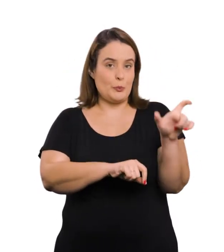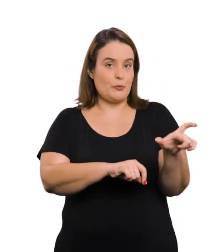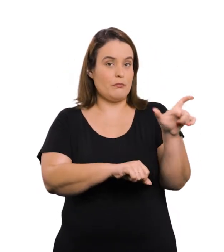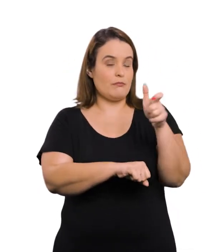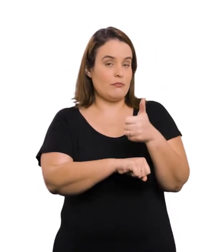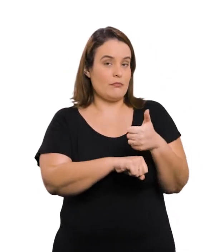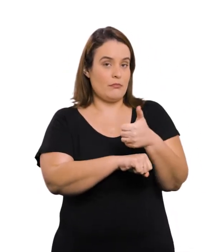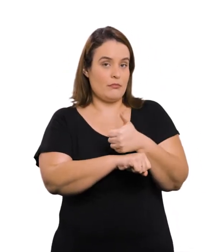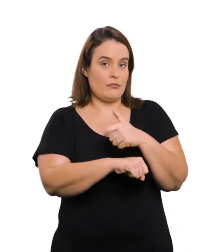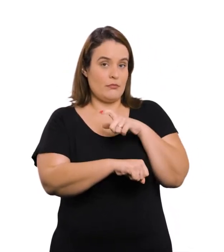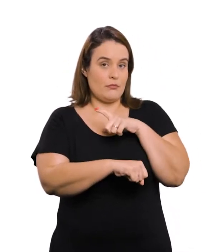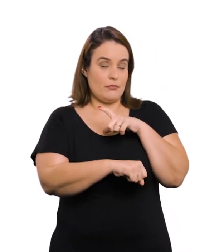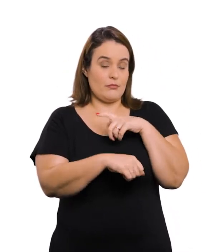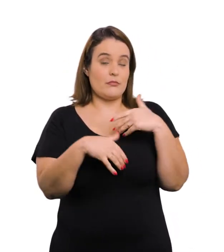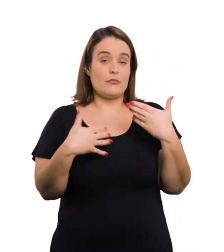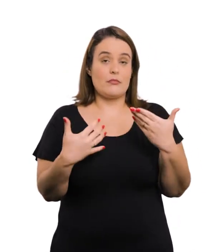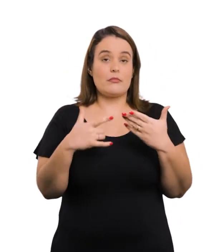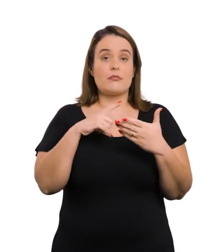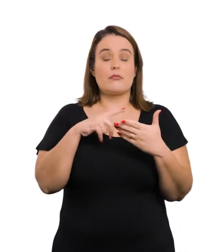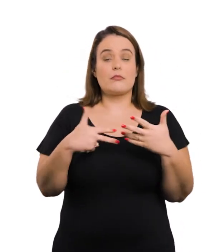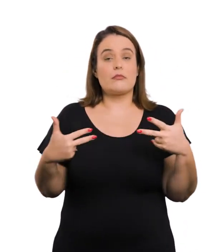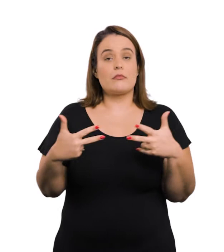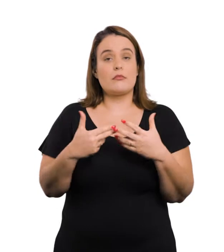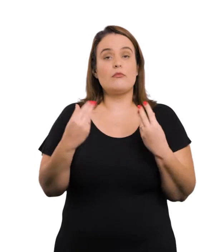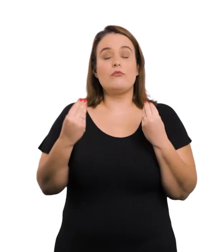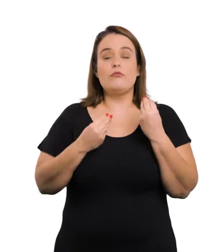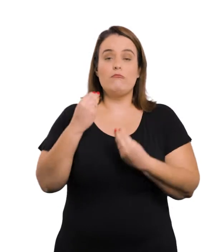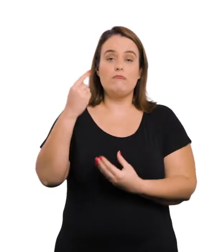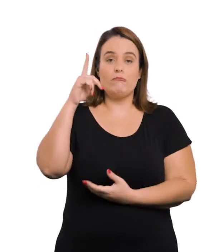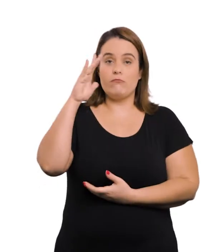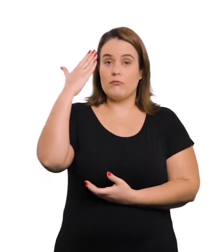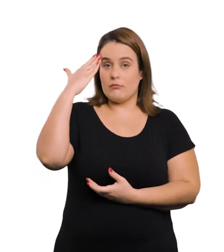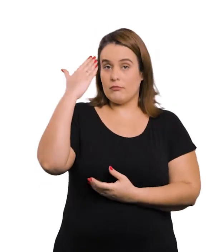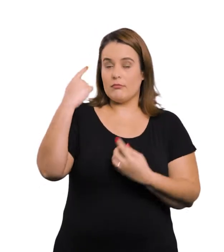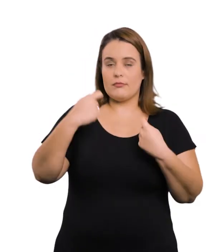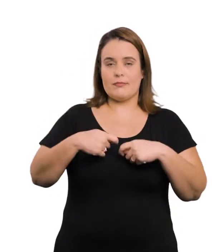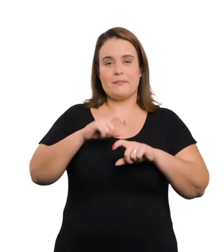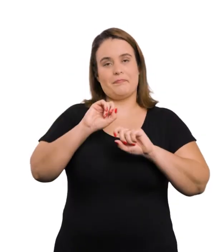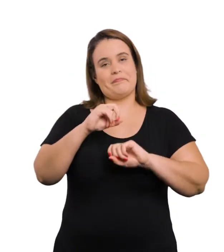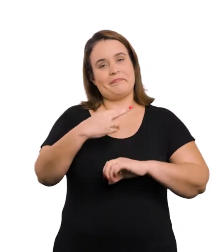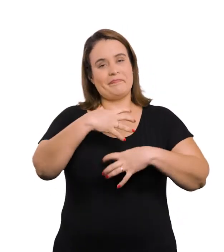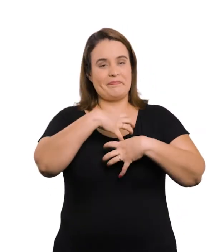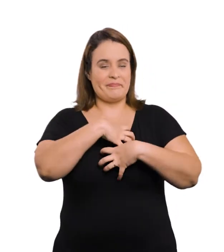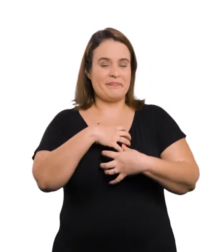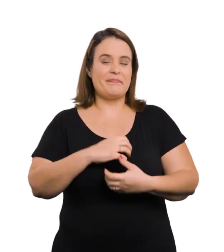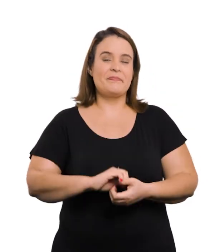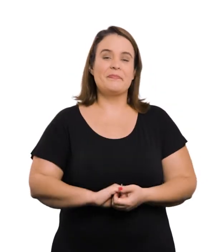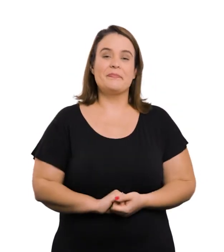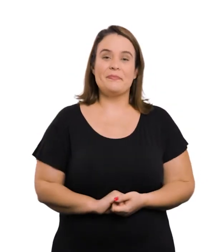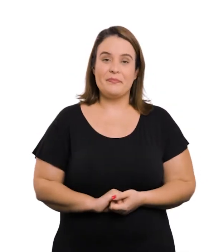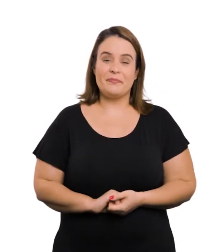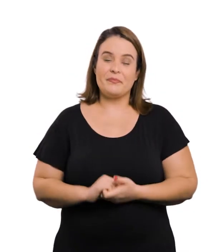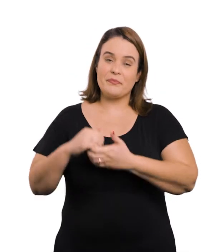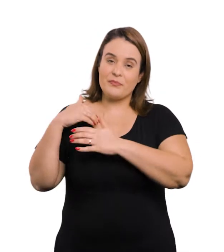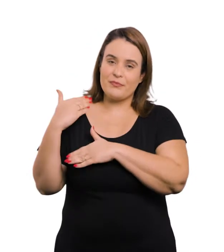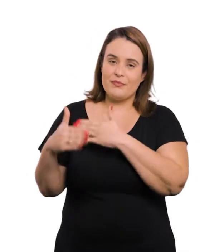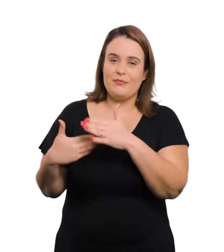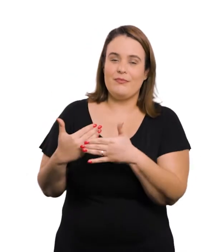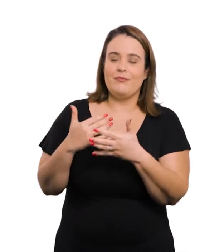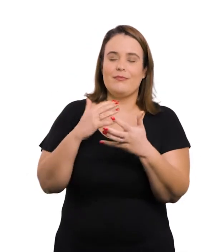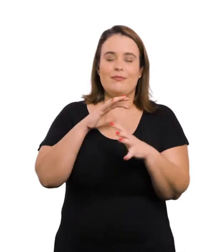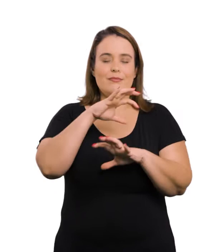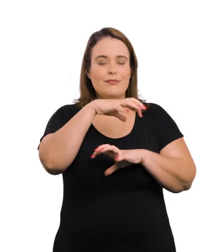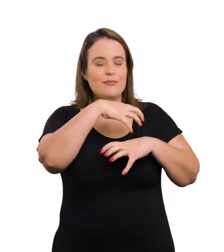do profissional com deficiência, ou tenham elementos para compreender suas necessidades e características. O processo